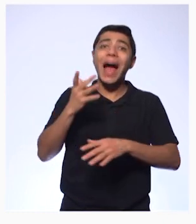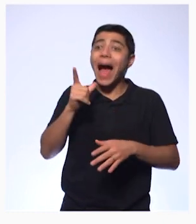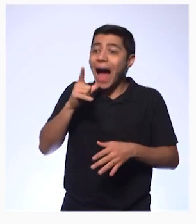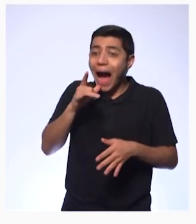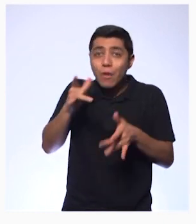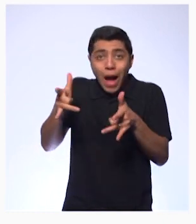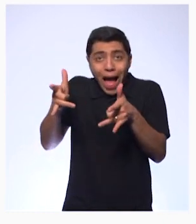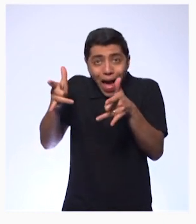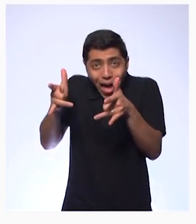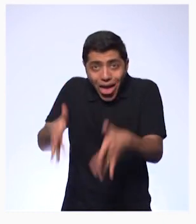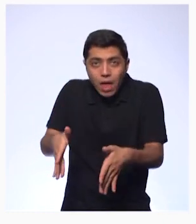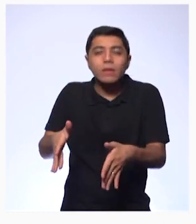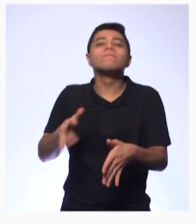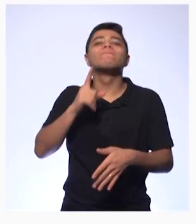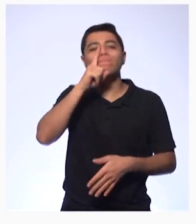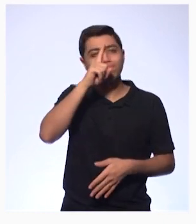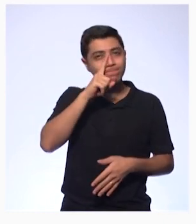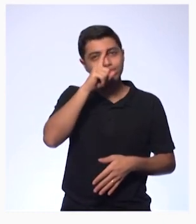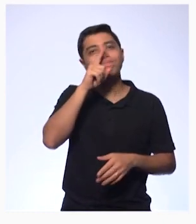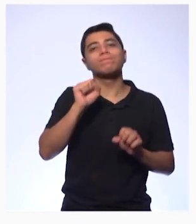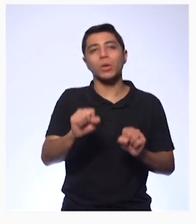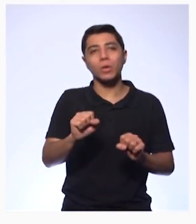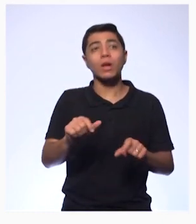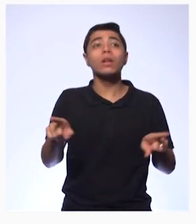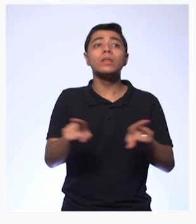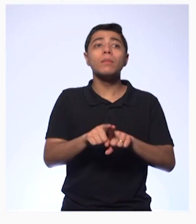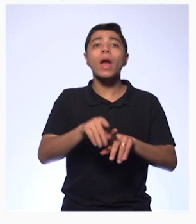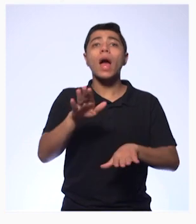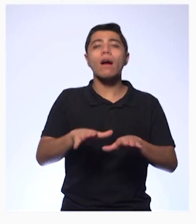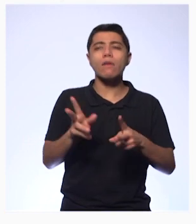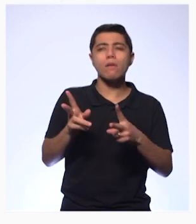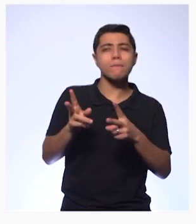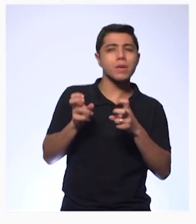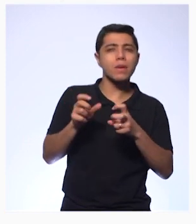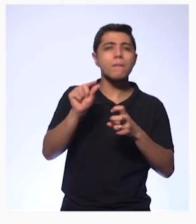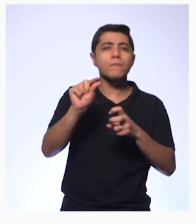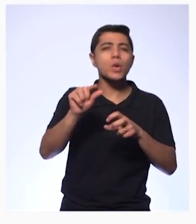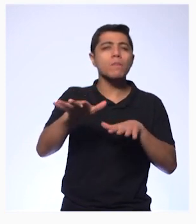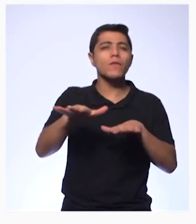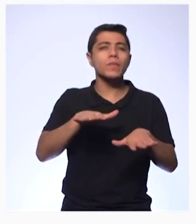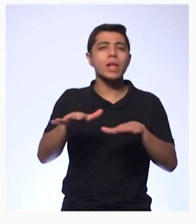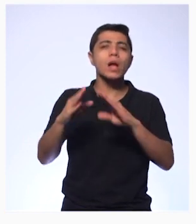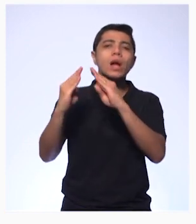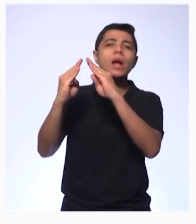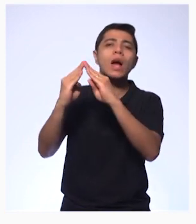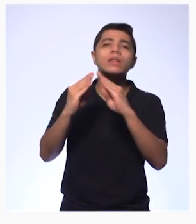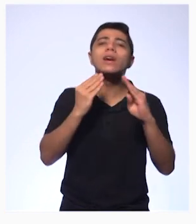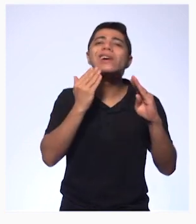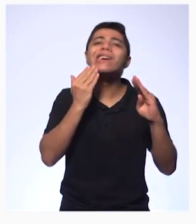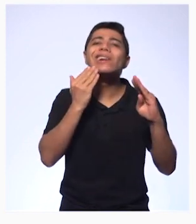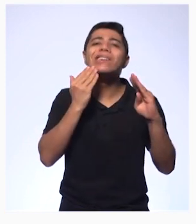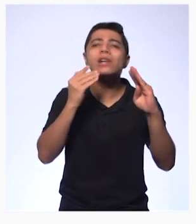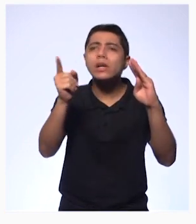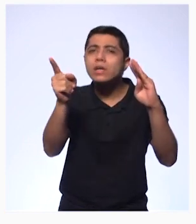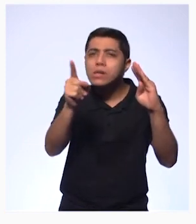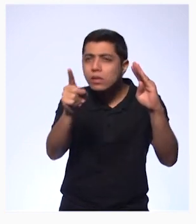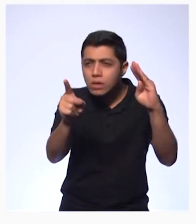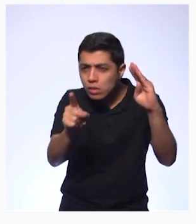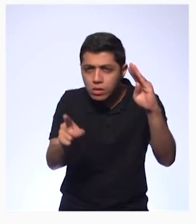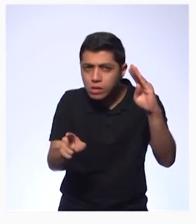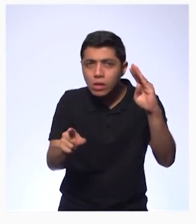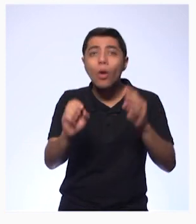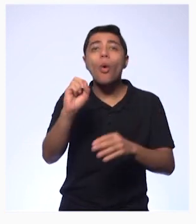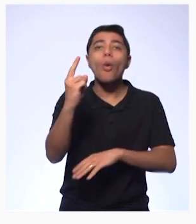a encosta. E sinais de movimentação, como trincas e rachaduras no terreno e nas casas, árvores e postes